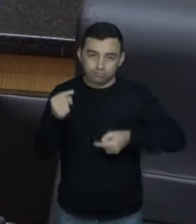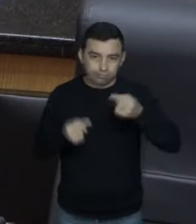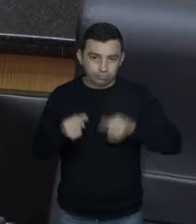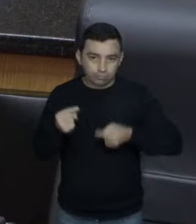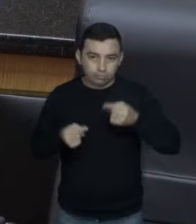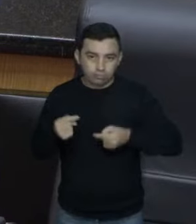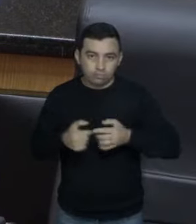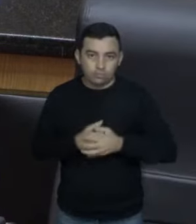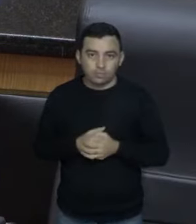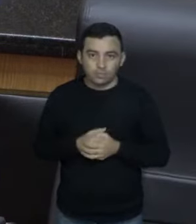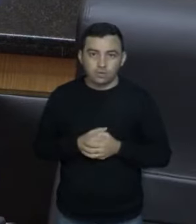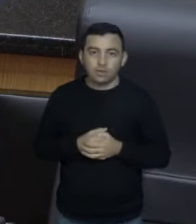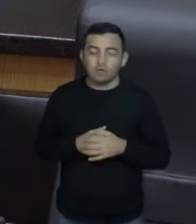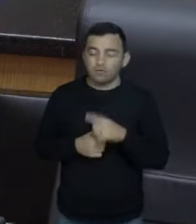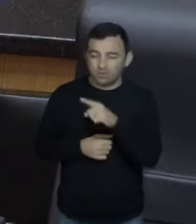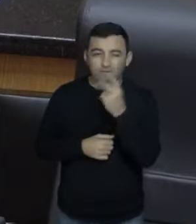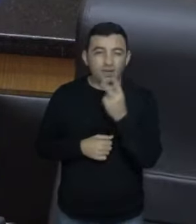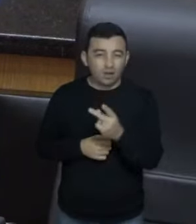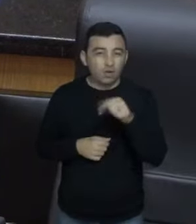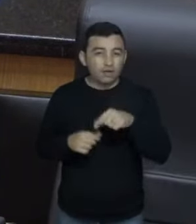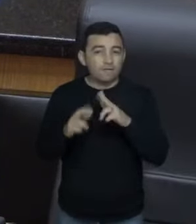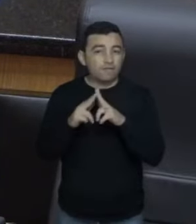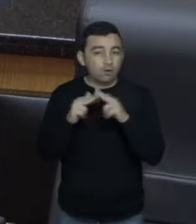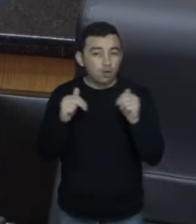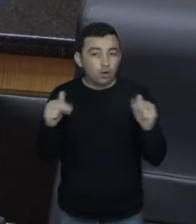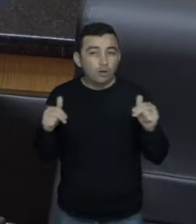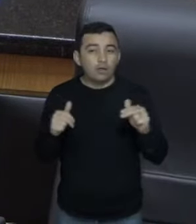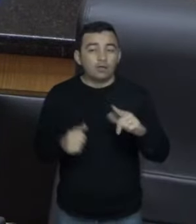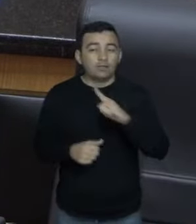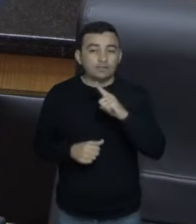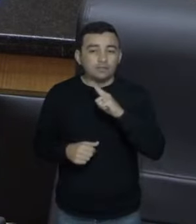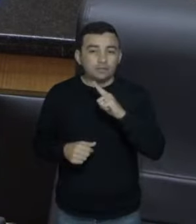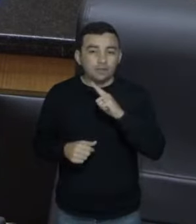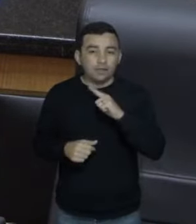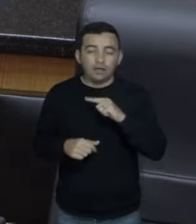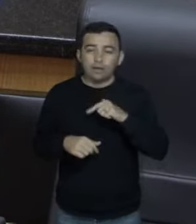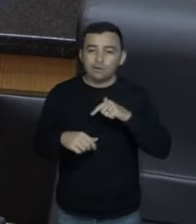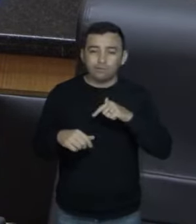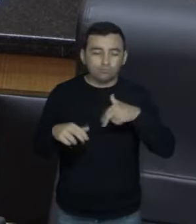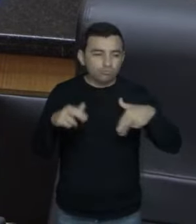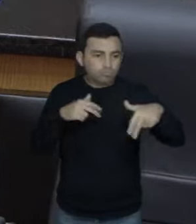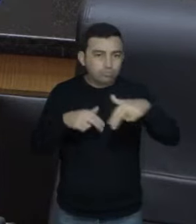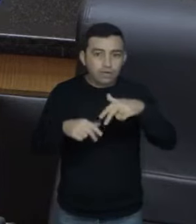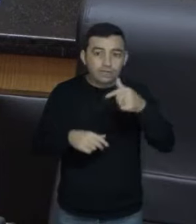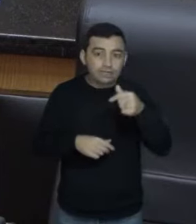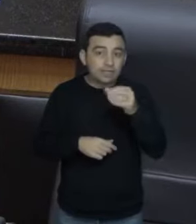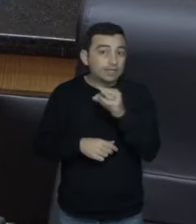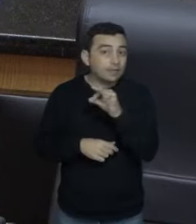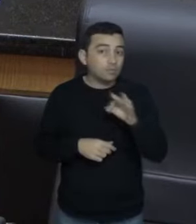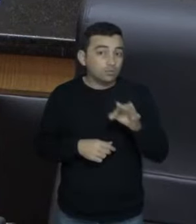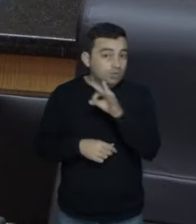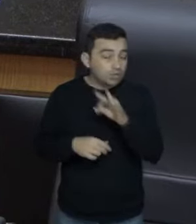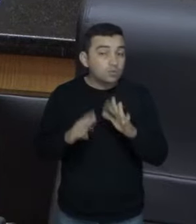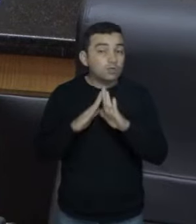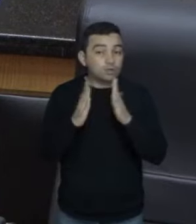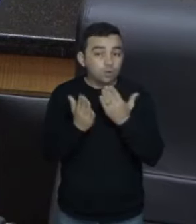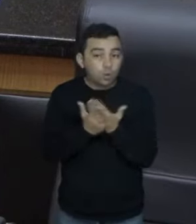com você bem disse em Florianópolis Você tem andado encontrado mais de 70% das escolas